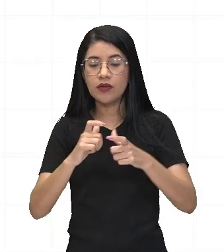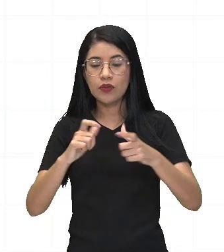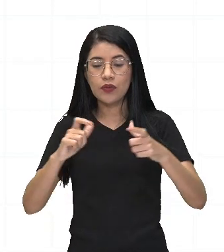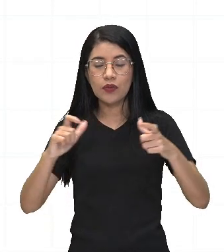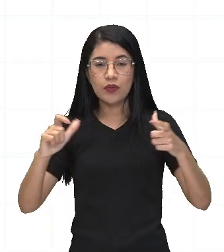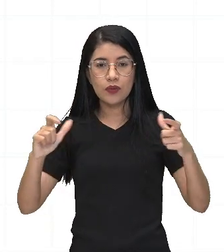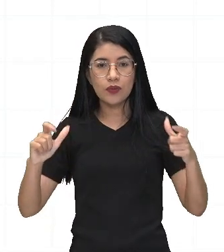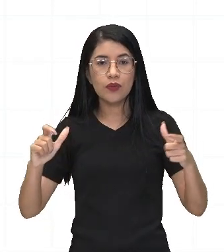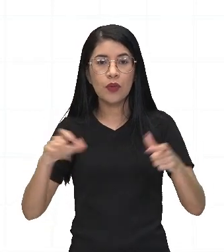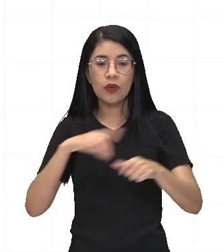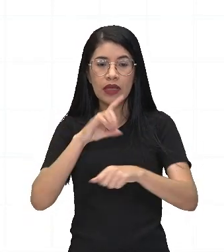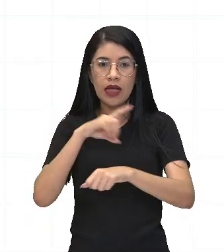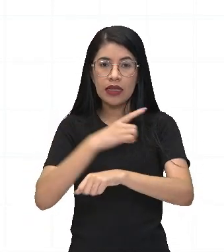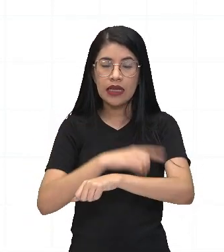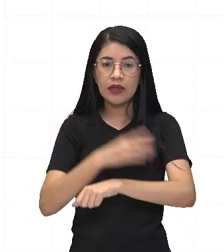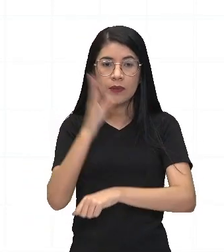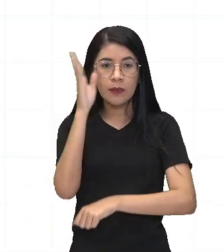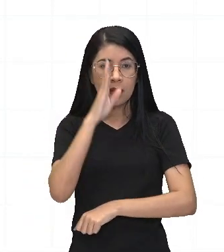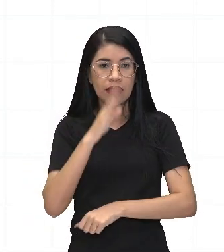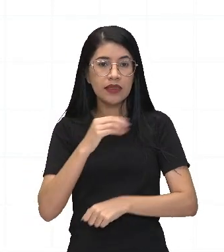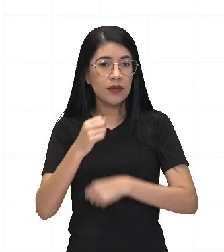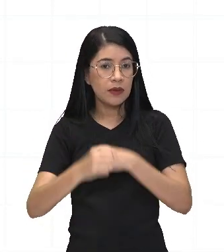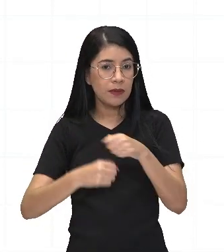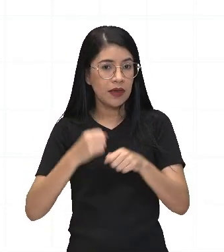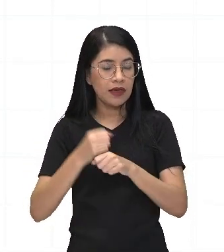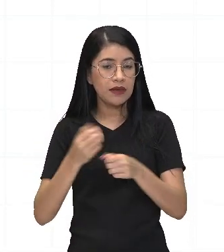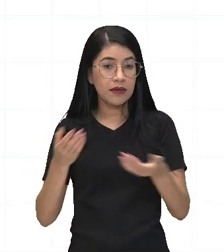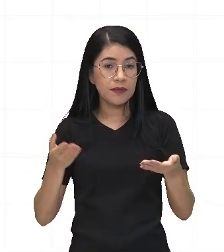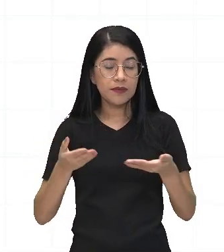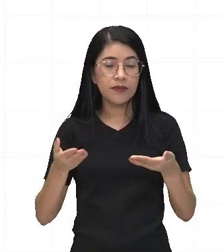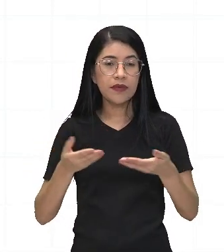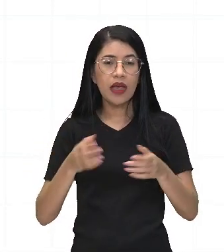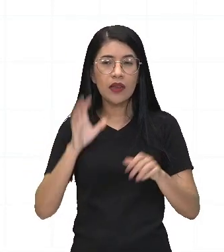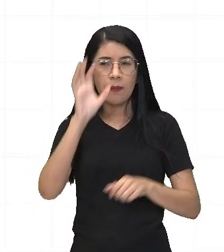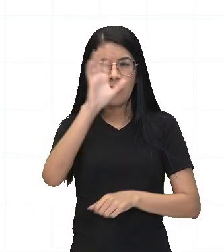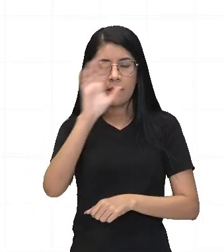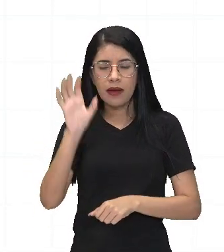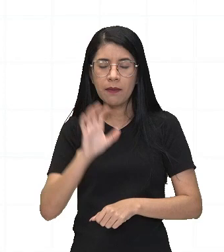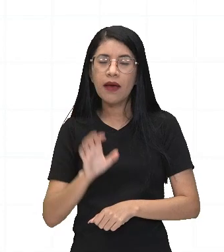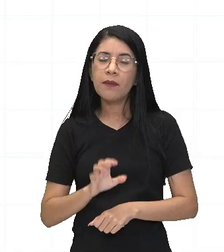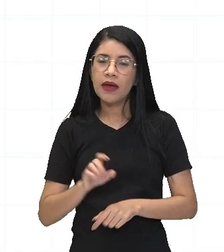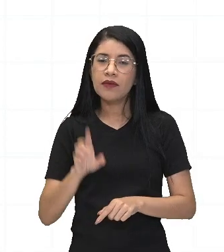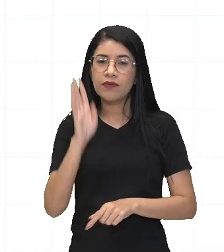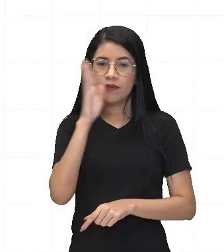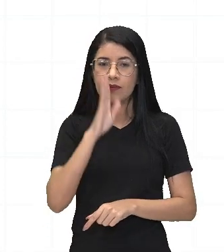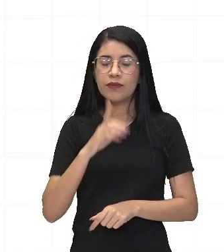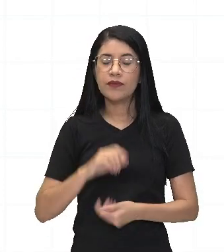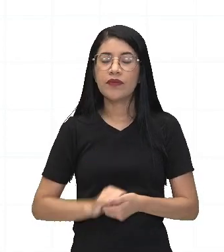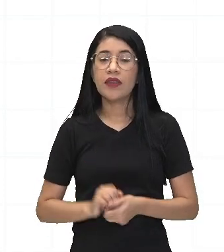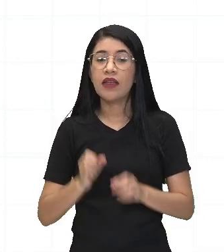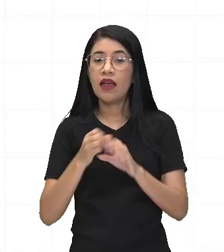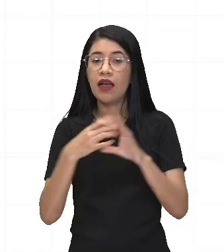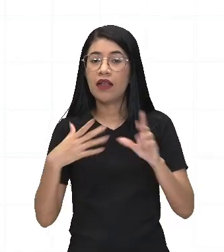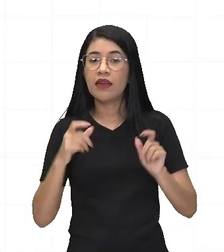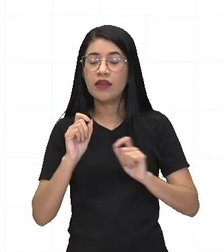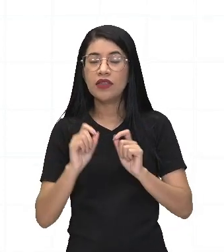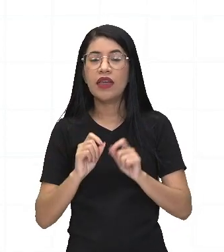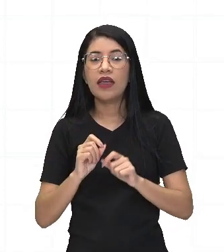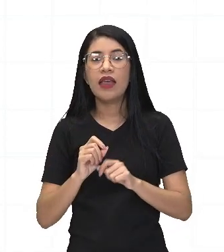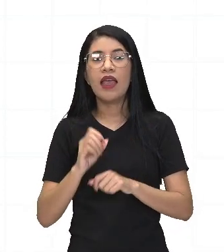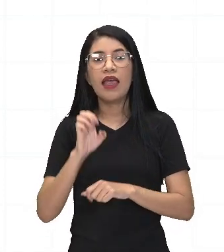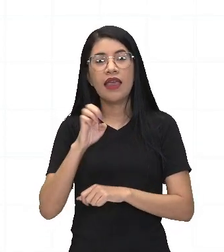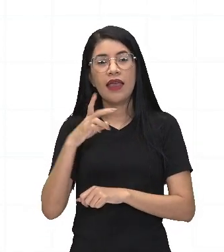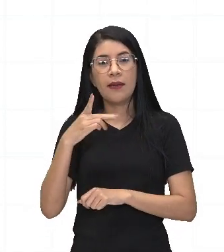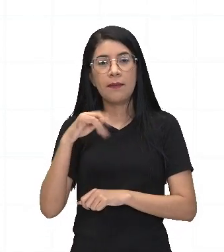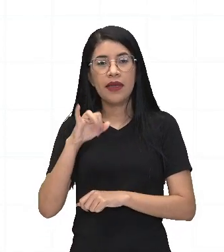no Brasil, em várias regiões do Brasil. E aí caracterizamos como uma epidemia.